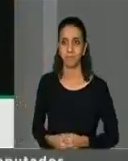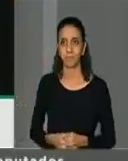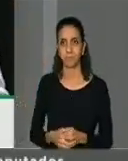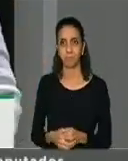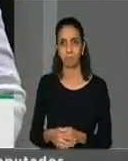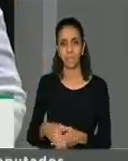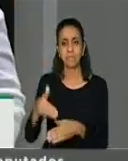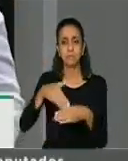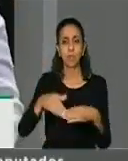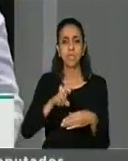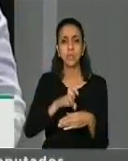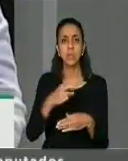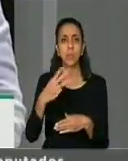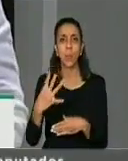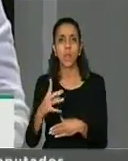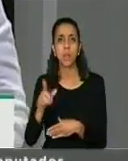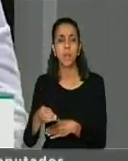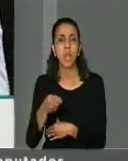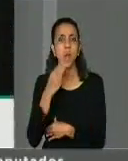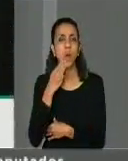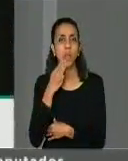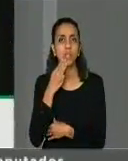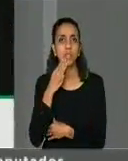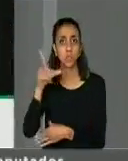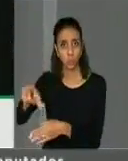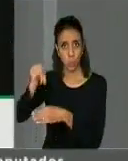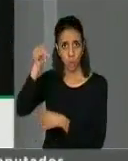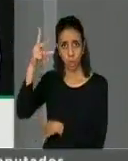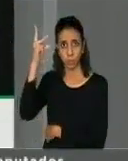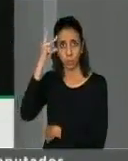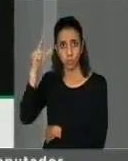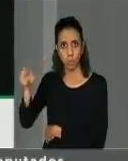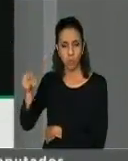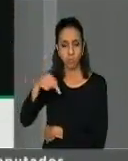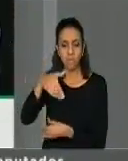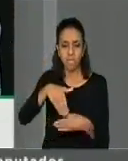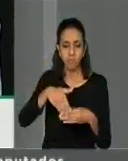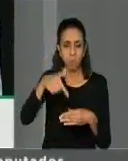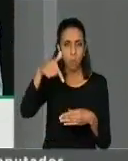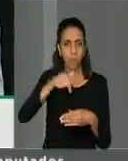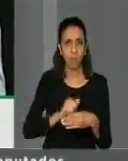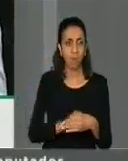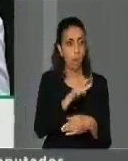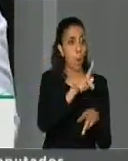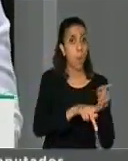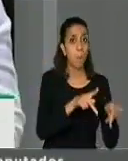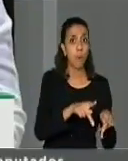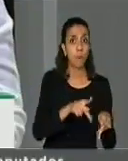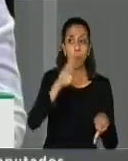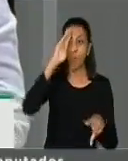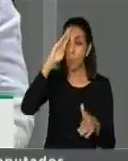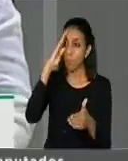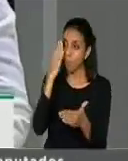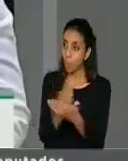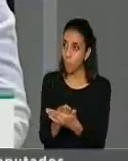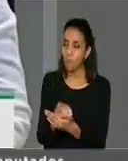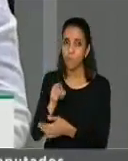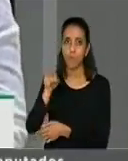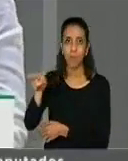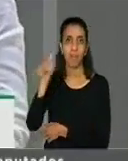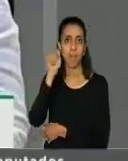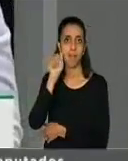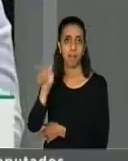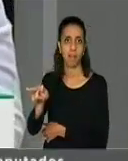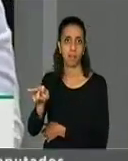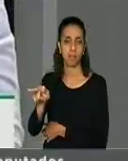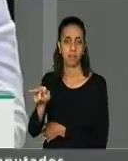Esses votos foram votos que o povo brasileiro confiou e